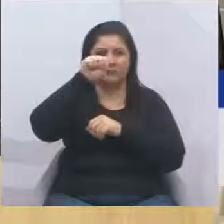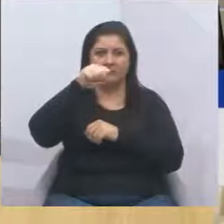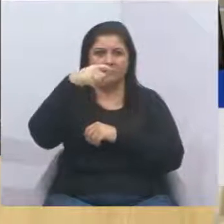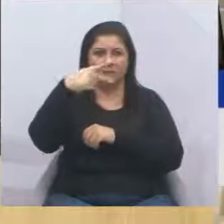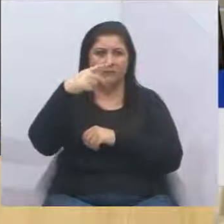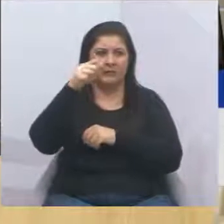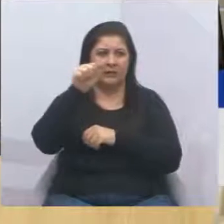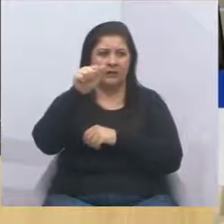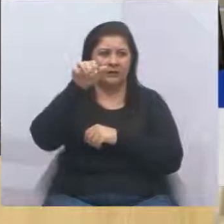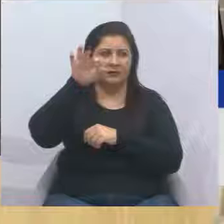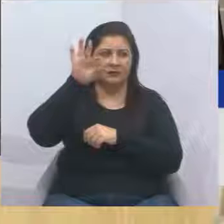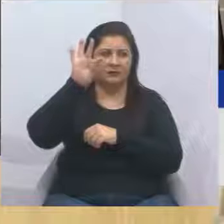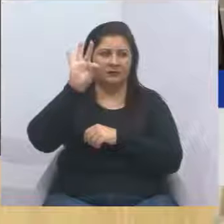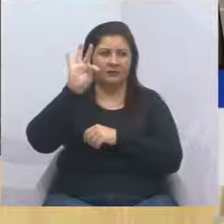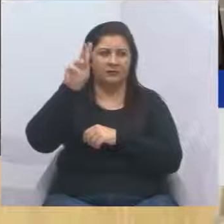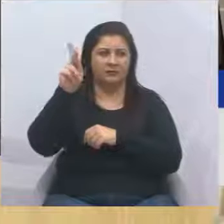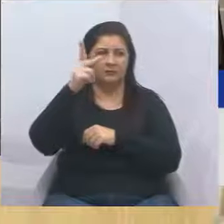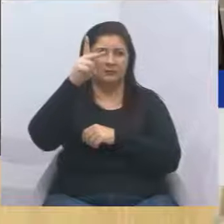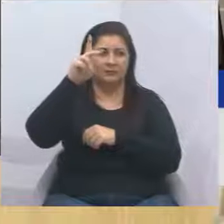leucaena